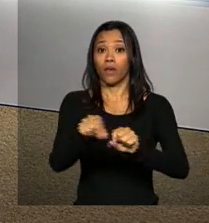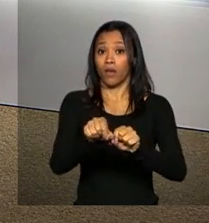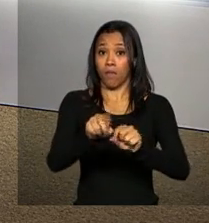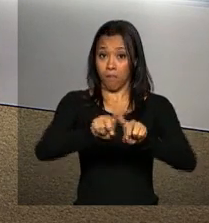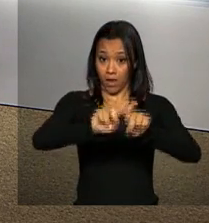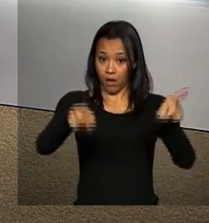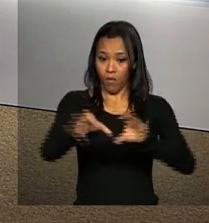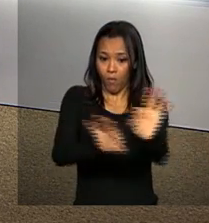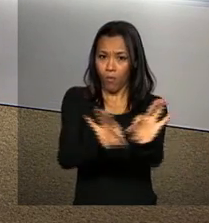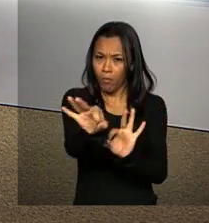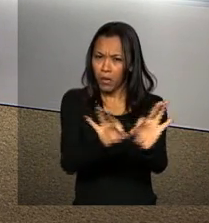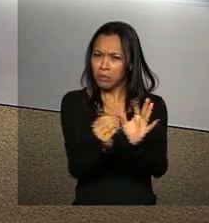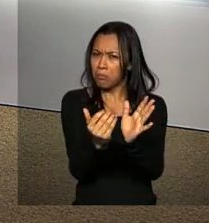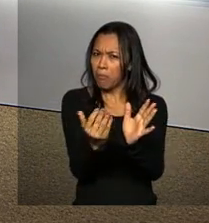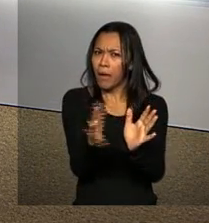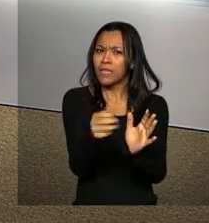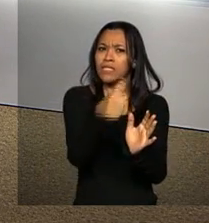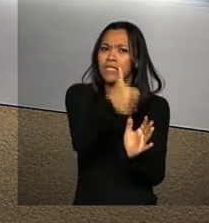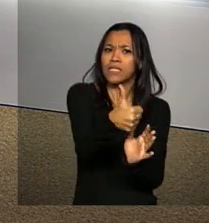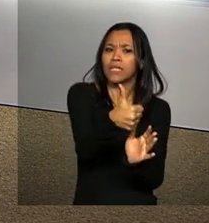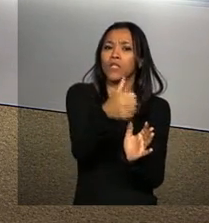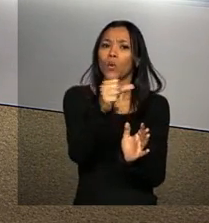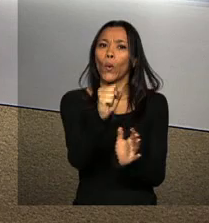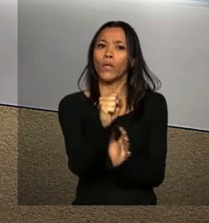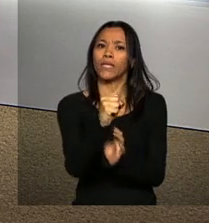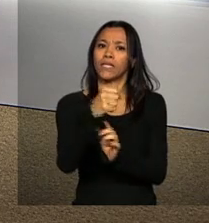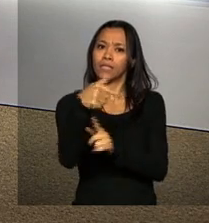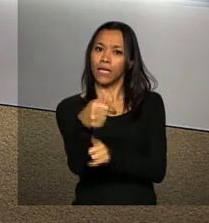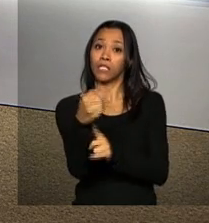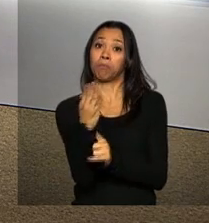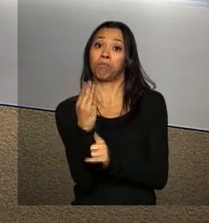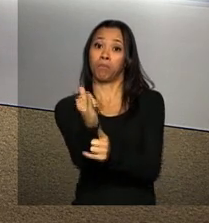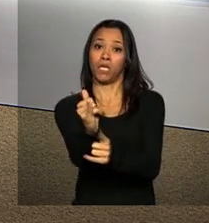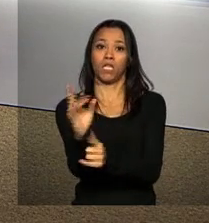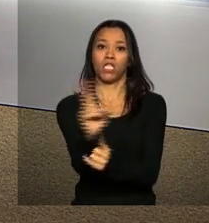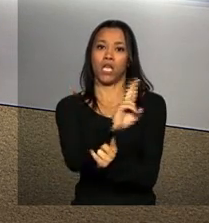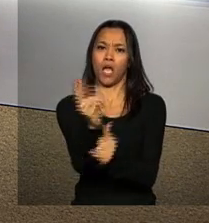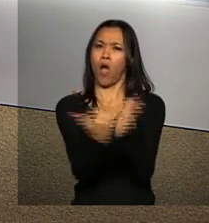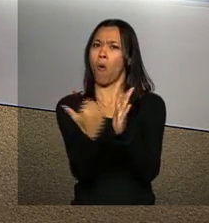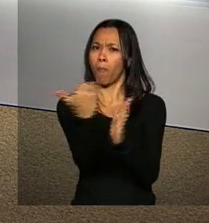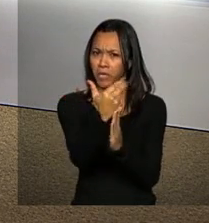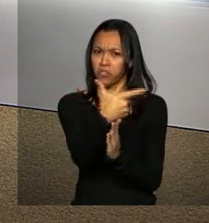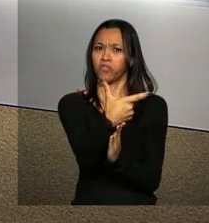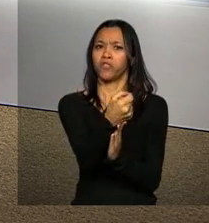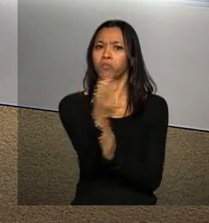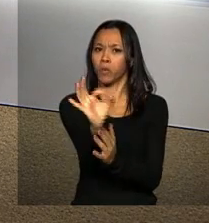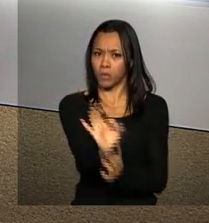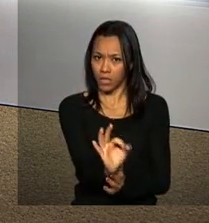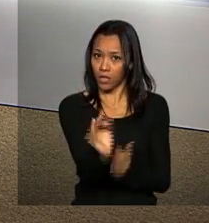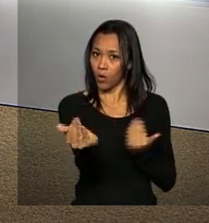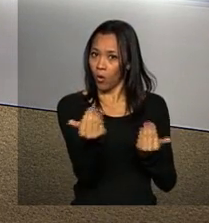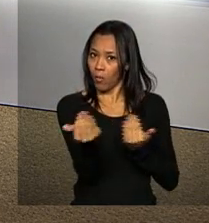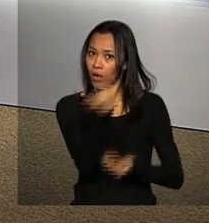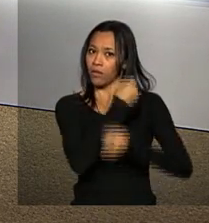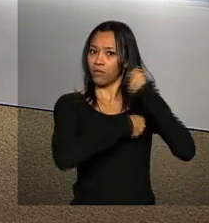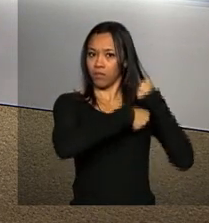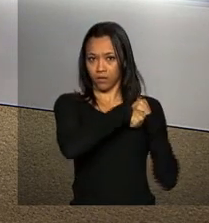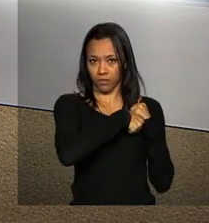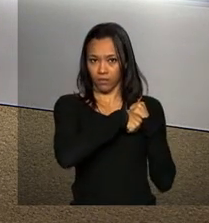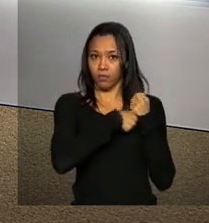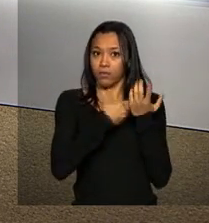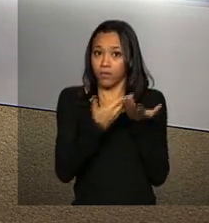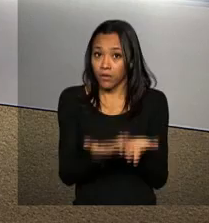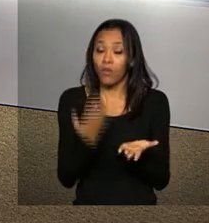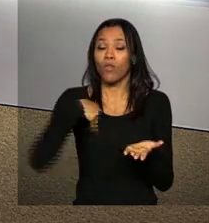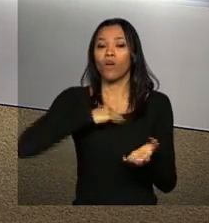Agrícola e Pecuário mais de 187 bilhões de reais, um aumento de 20% em relação à safra anterior.